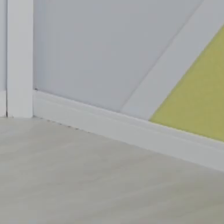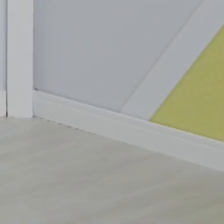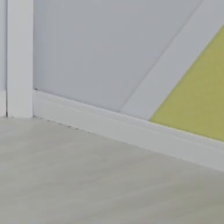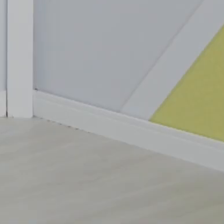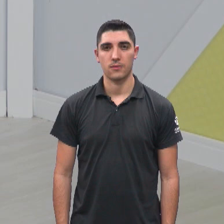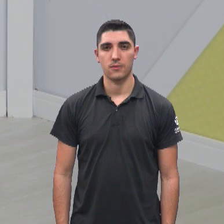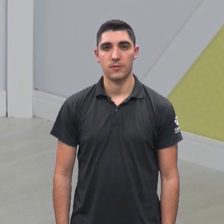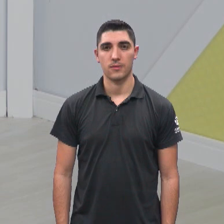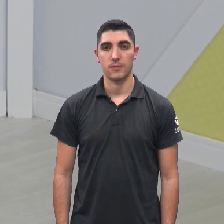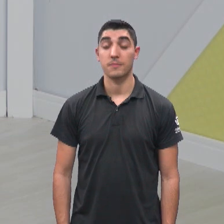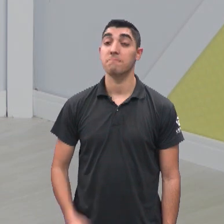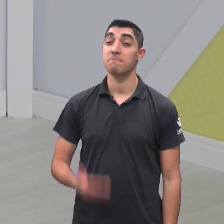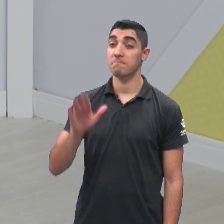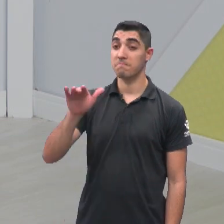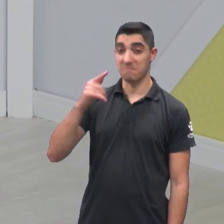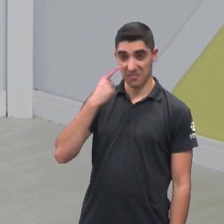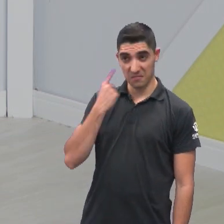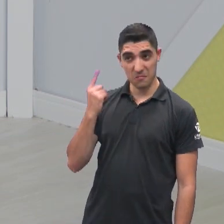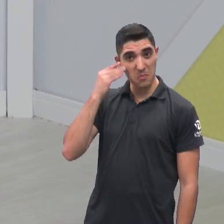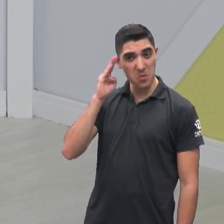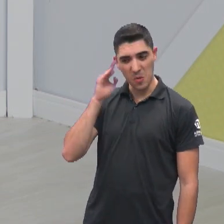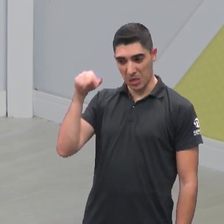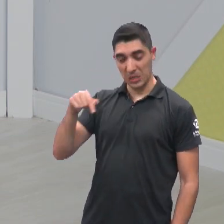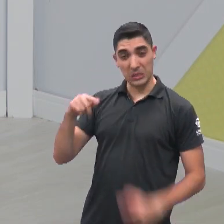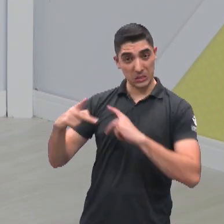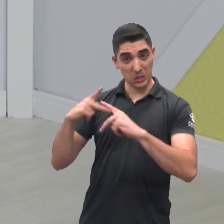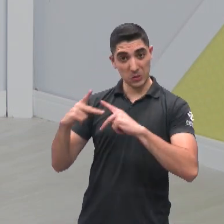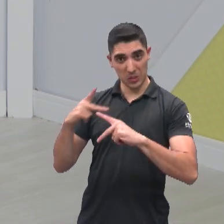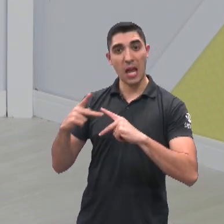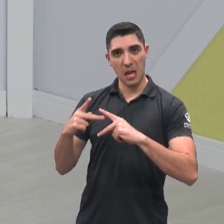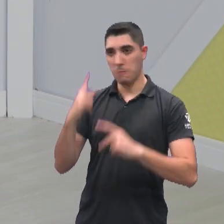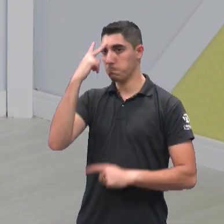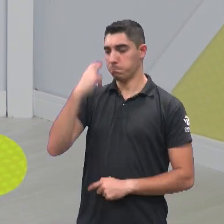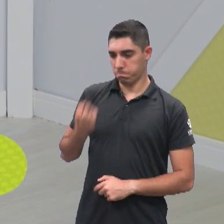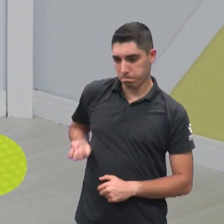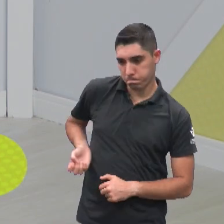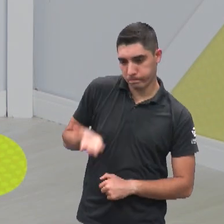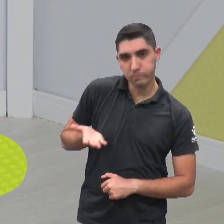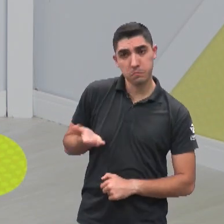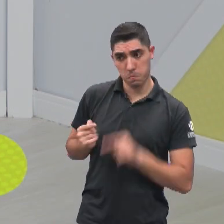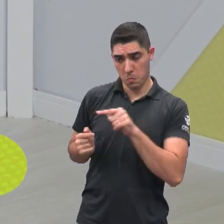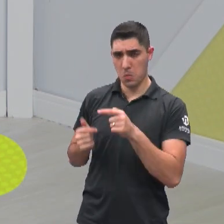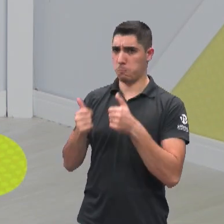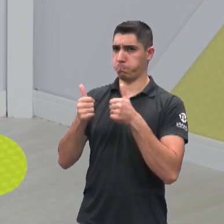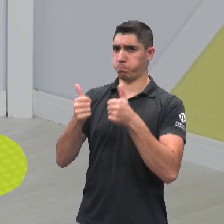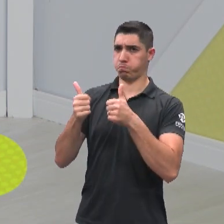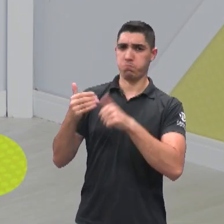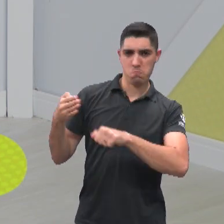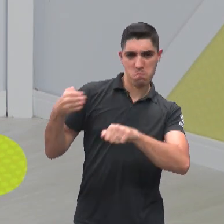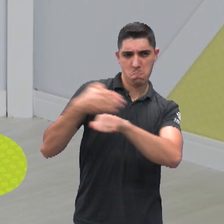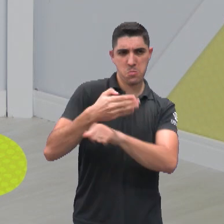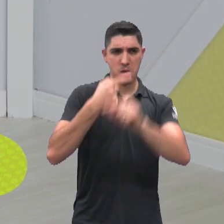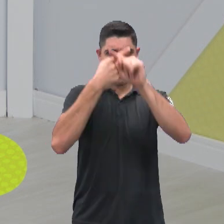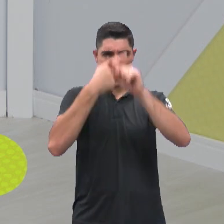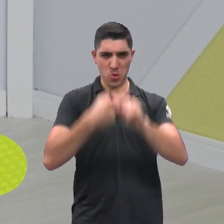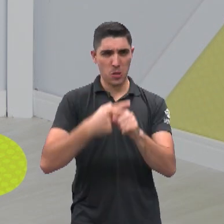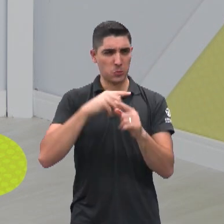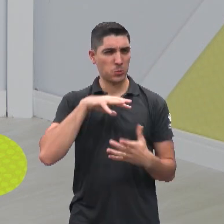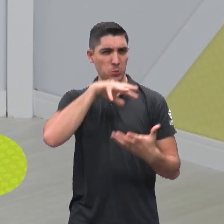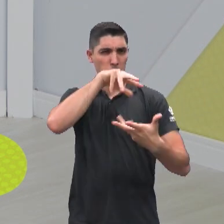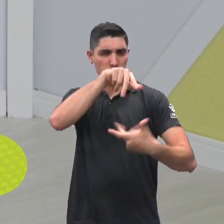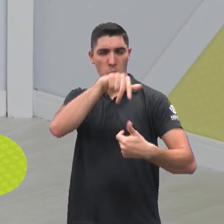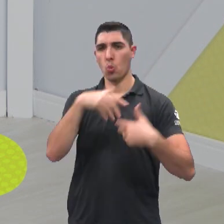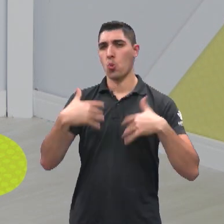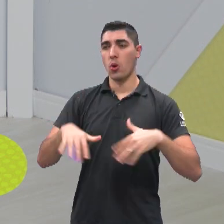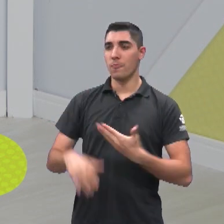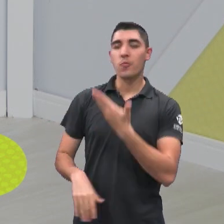Pois é, Brunão, esse Goalball de São José vai forte para essa disputa desse Mundial Interclubes, né? E a expectativa, como disse o